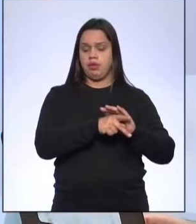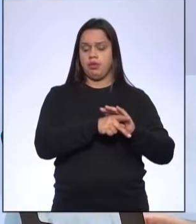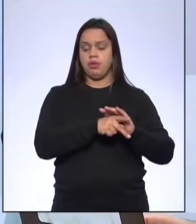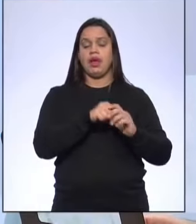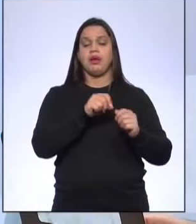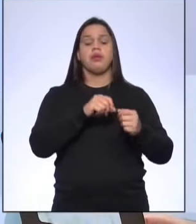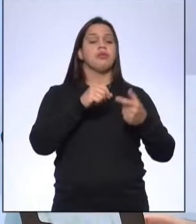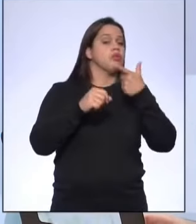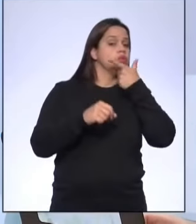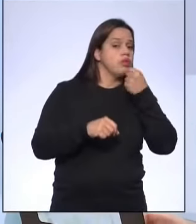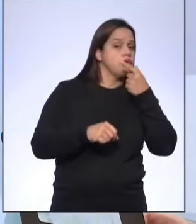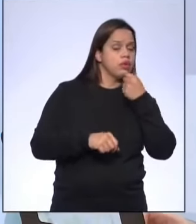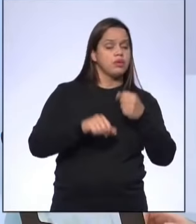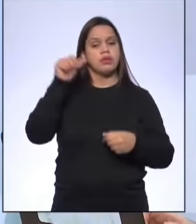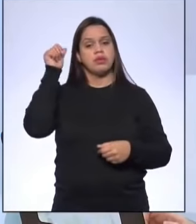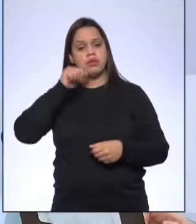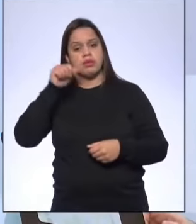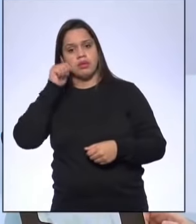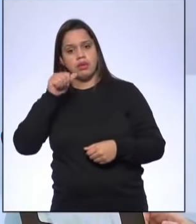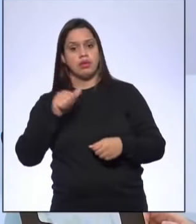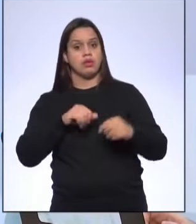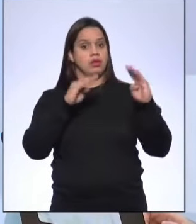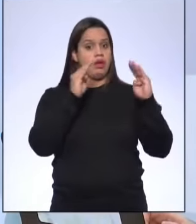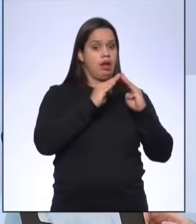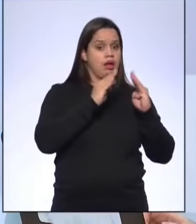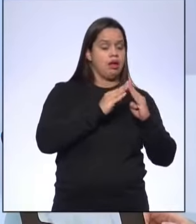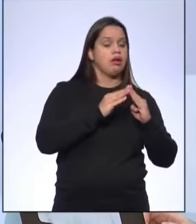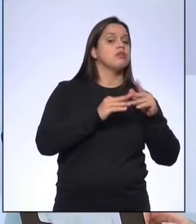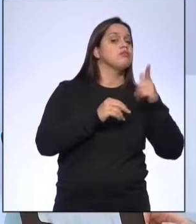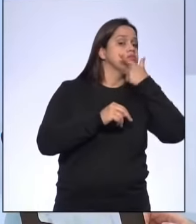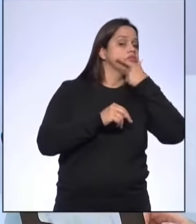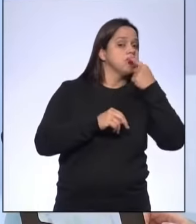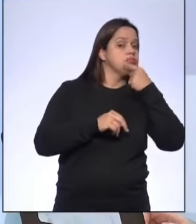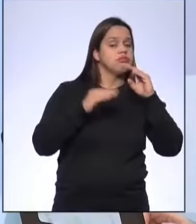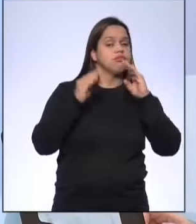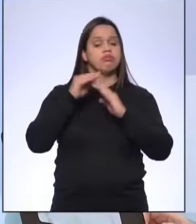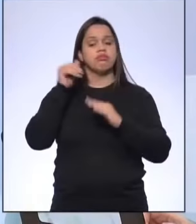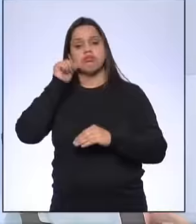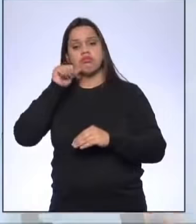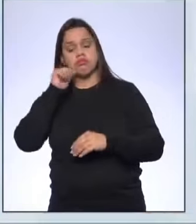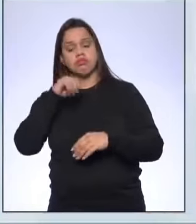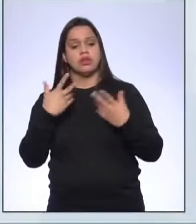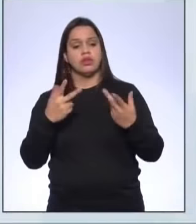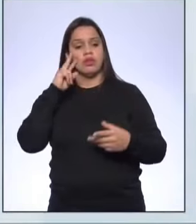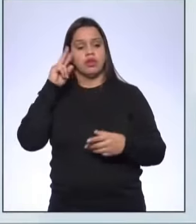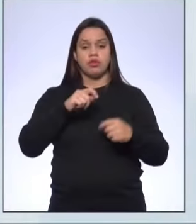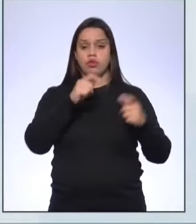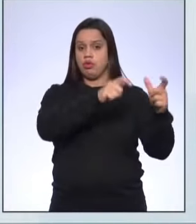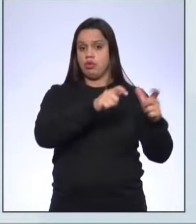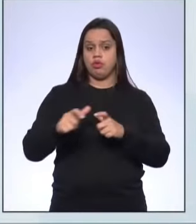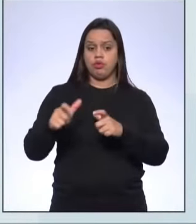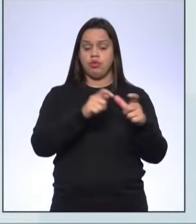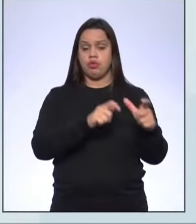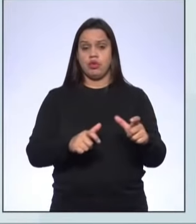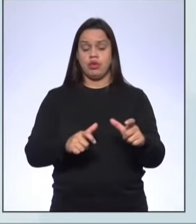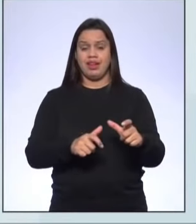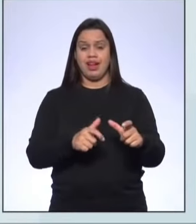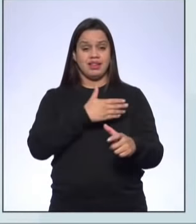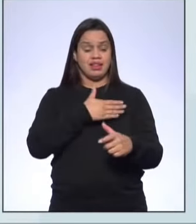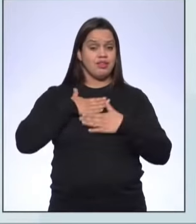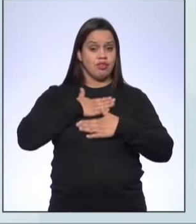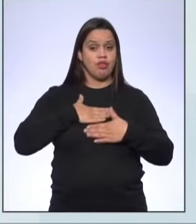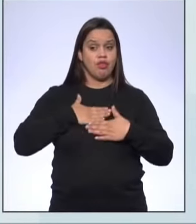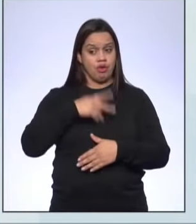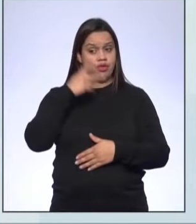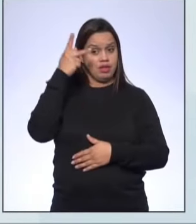masculino então são dois tá certo olha lá her favorite places os lugares favoritos deles de